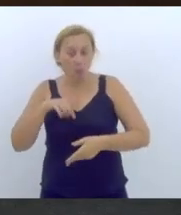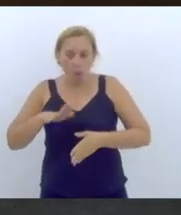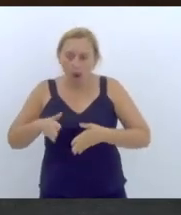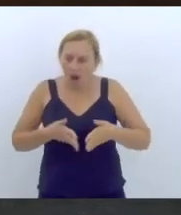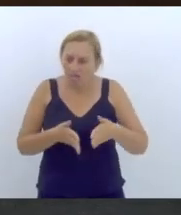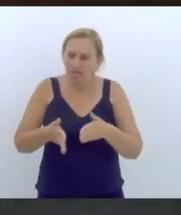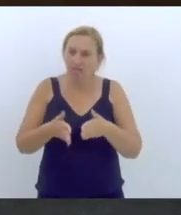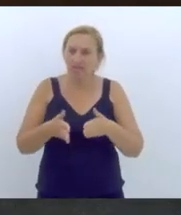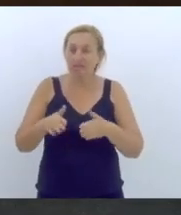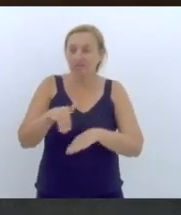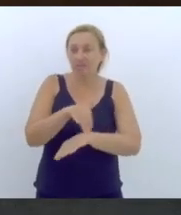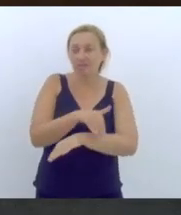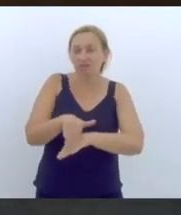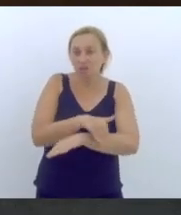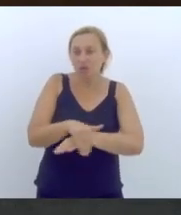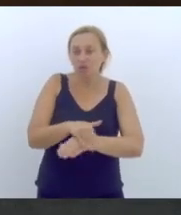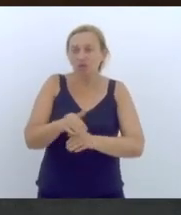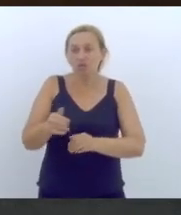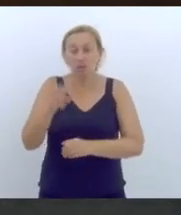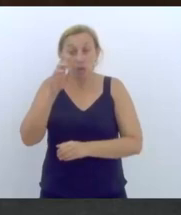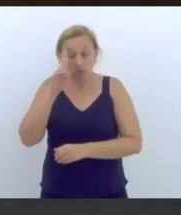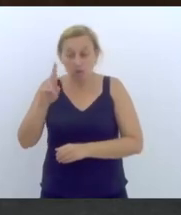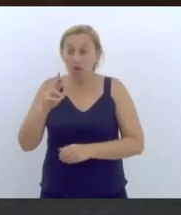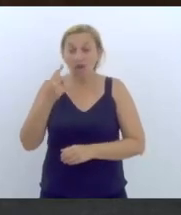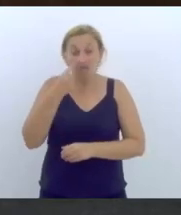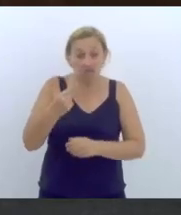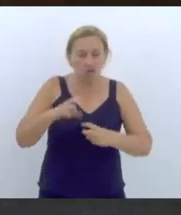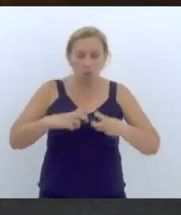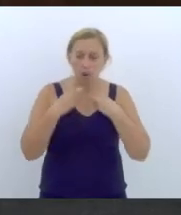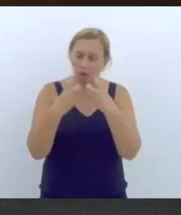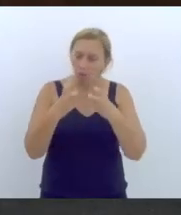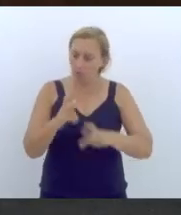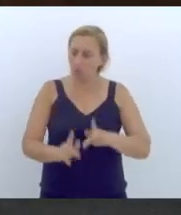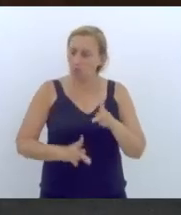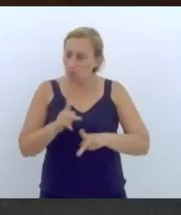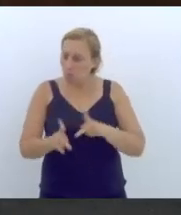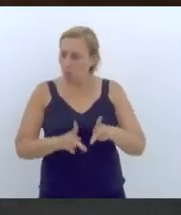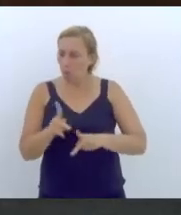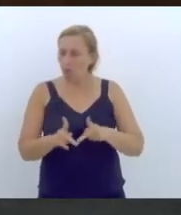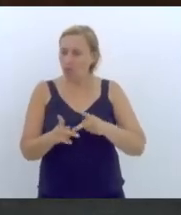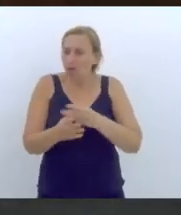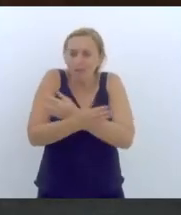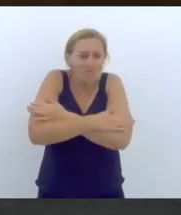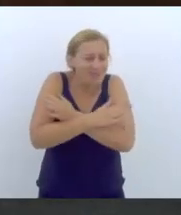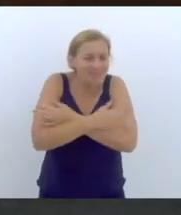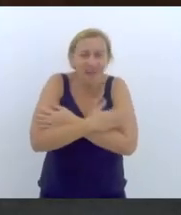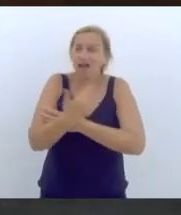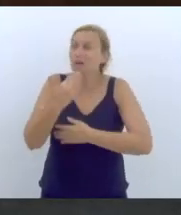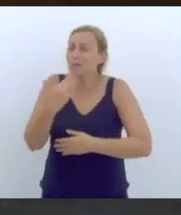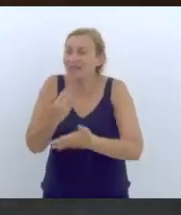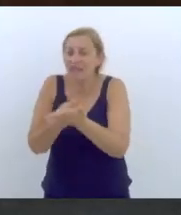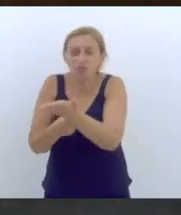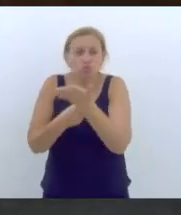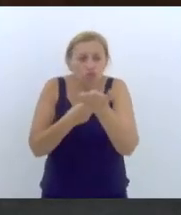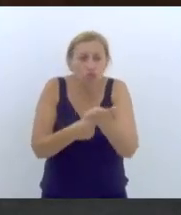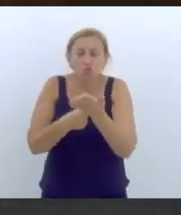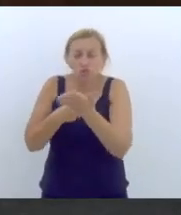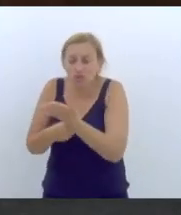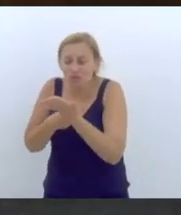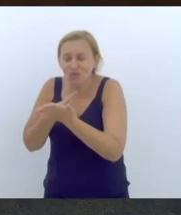Vossa Excelência e vi o clamor do cidadão petropolitano vindo lhe abraçar, lhe pedir ajuda